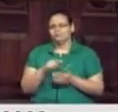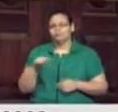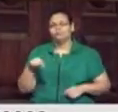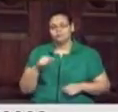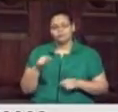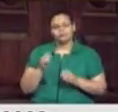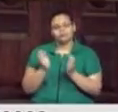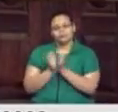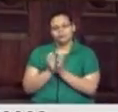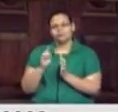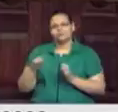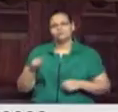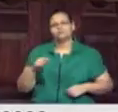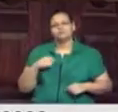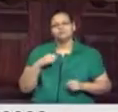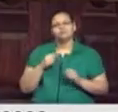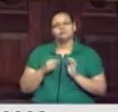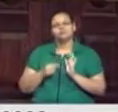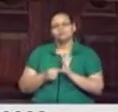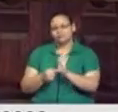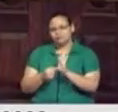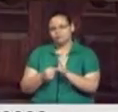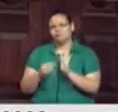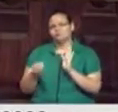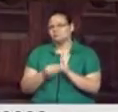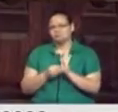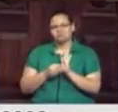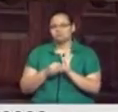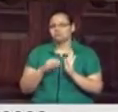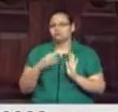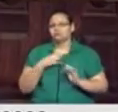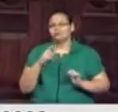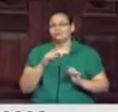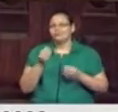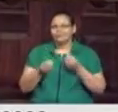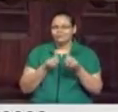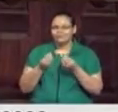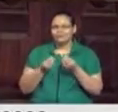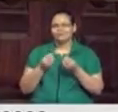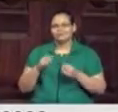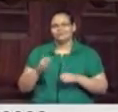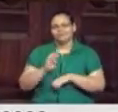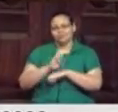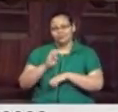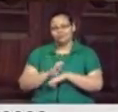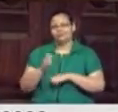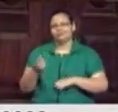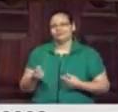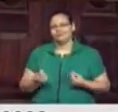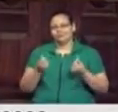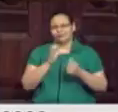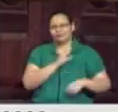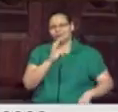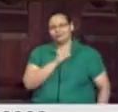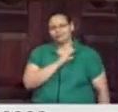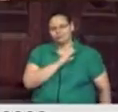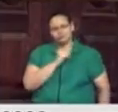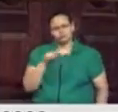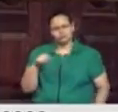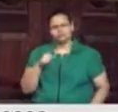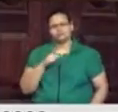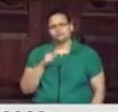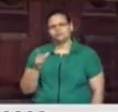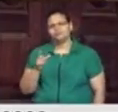nossa bancada apresentou uma emenda nesse sentido. Não faz sentido, no momento de penúria do Estado, que os muito ricos ou os ricos